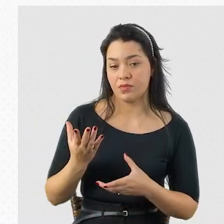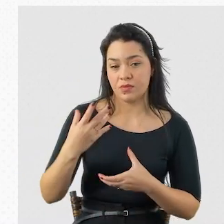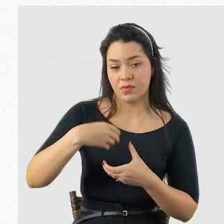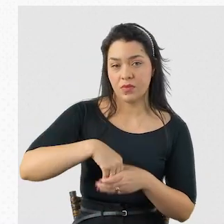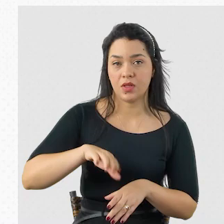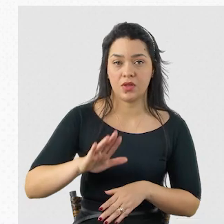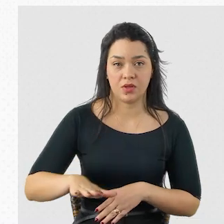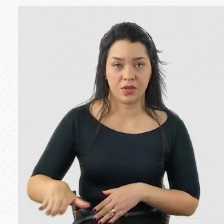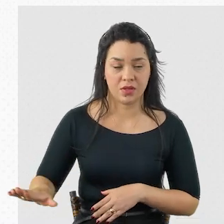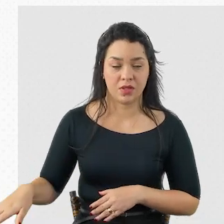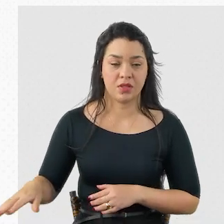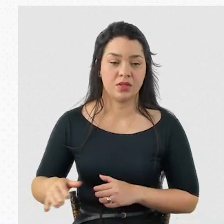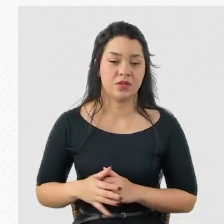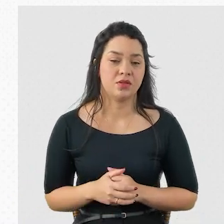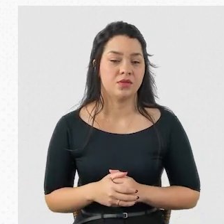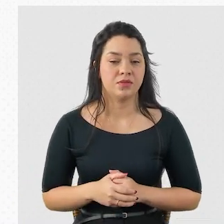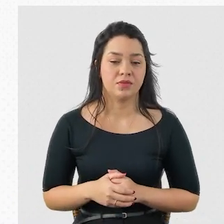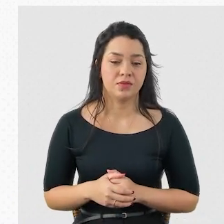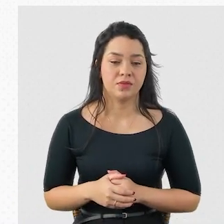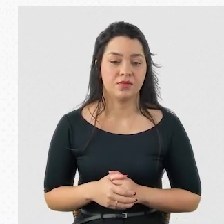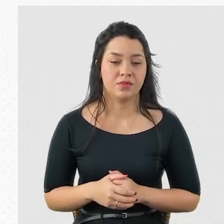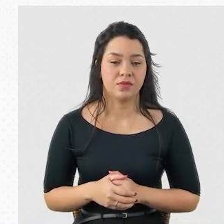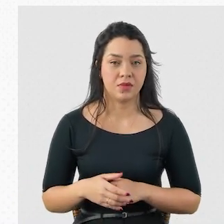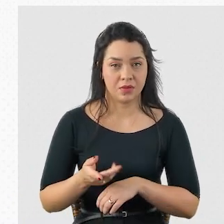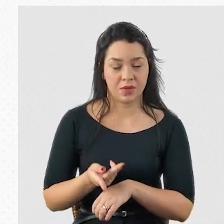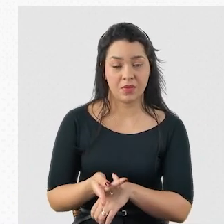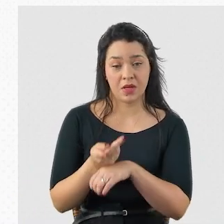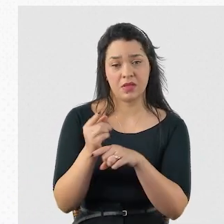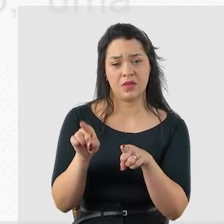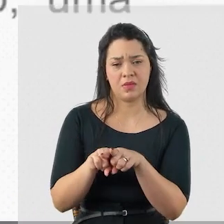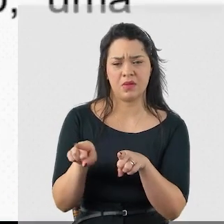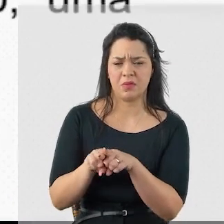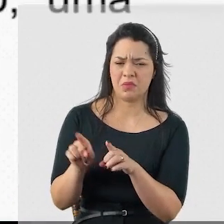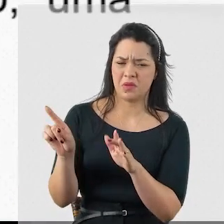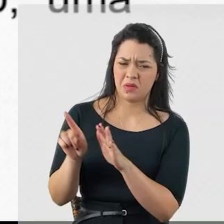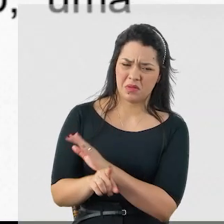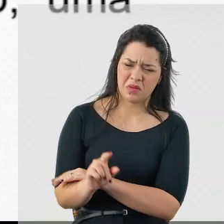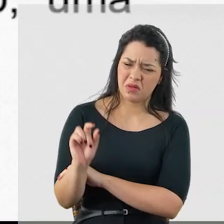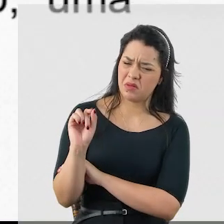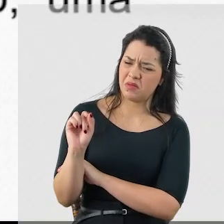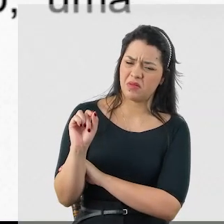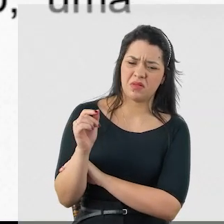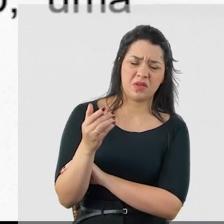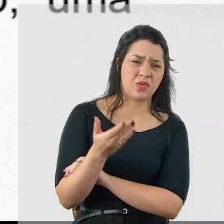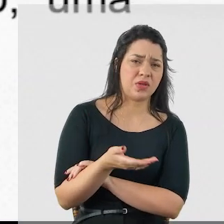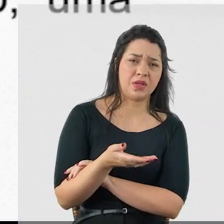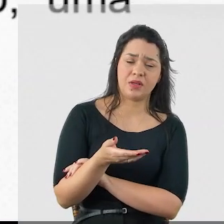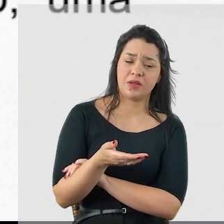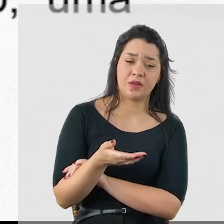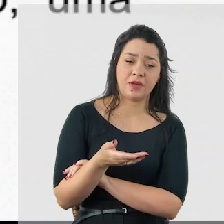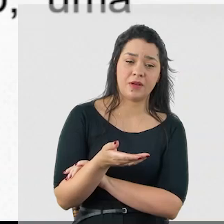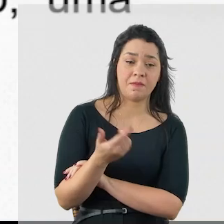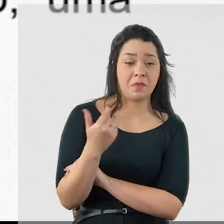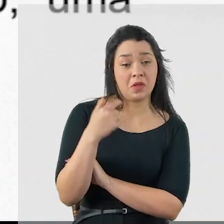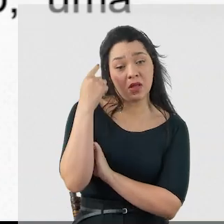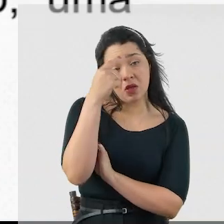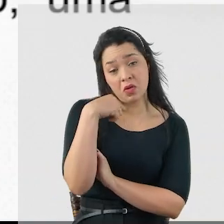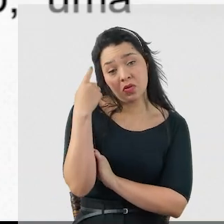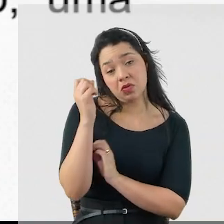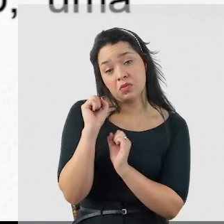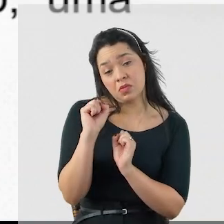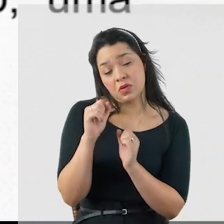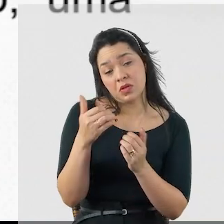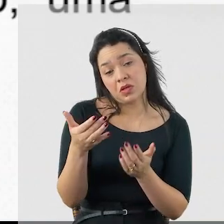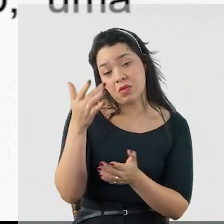criança, né? Essa obra aqui é premiada e aí alguém me perguntou, mas o que seria isso? Bom, se não tem rosto, eu posso dizer